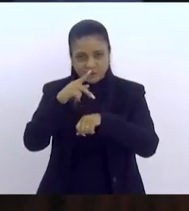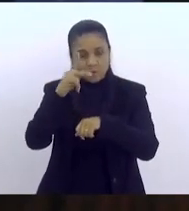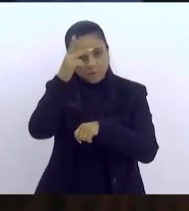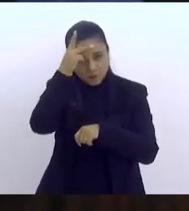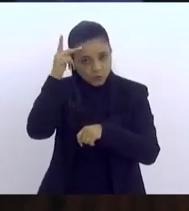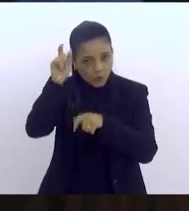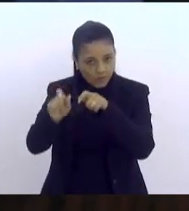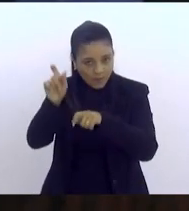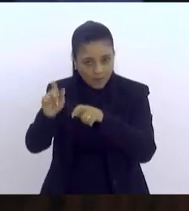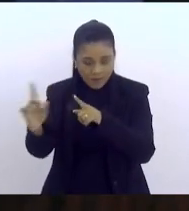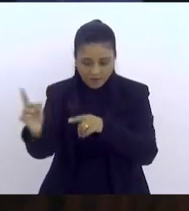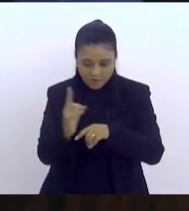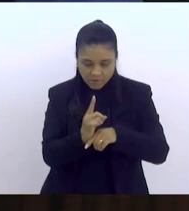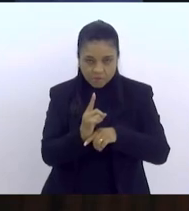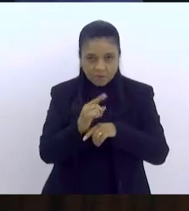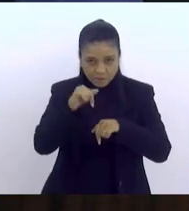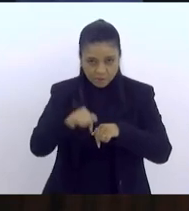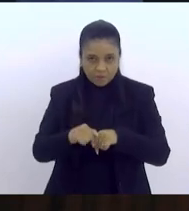Parecer das comissões